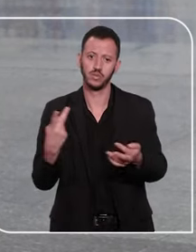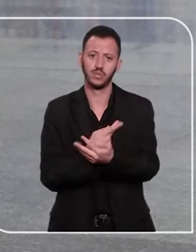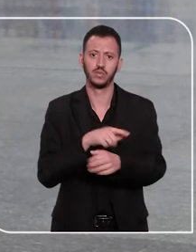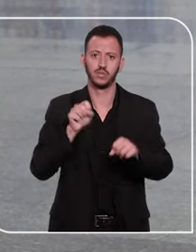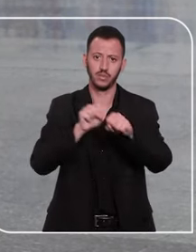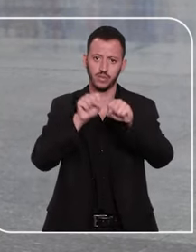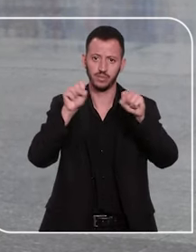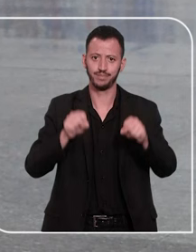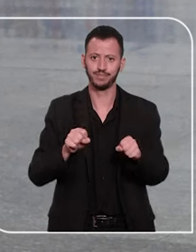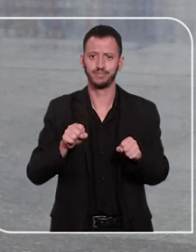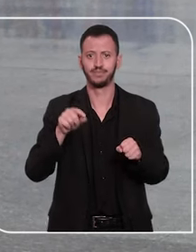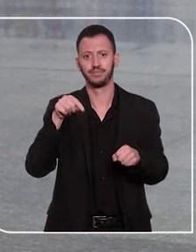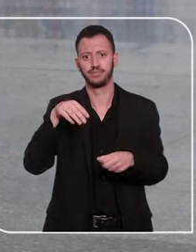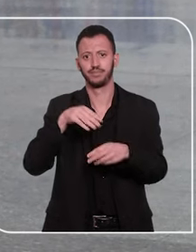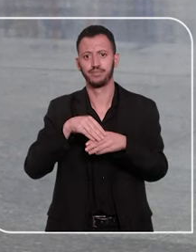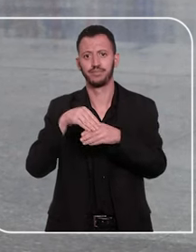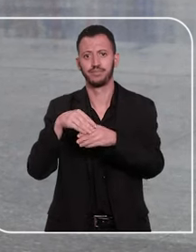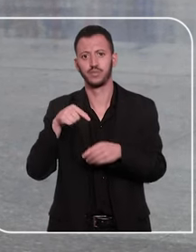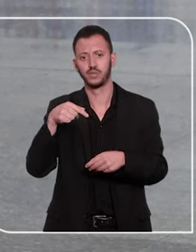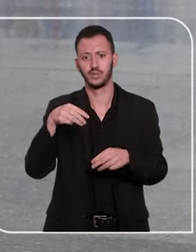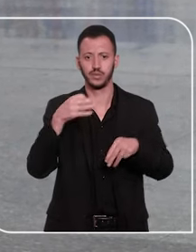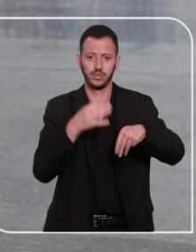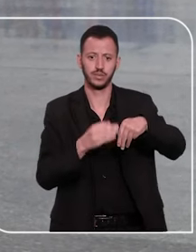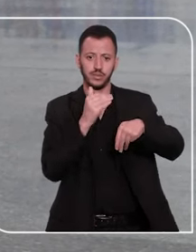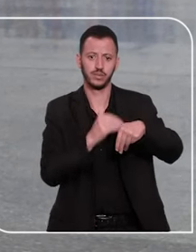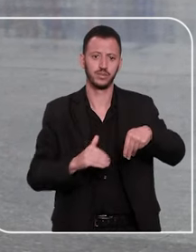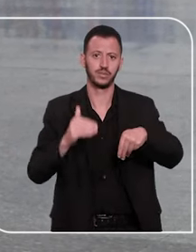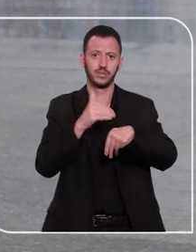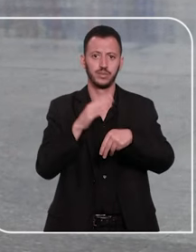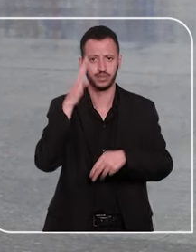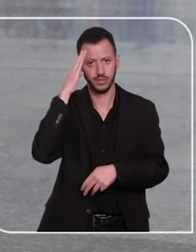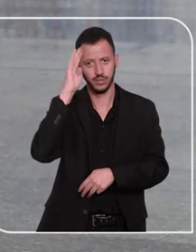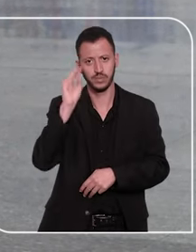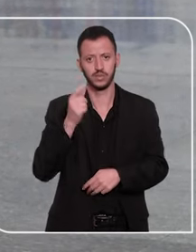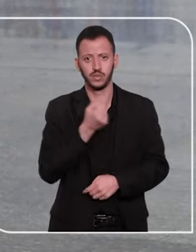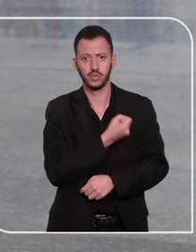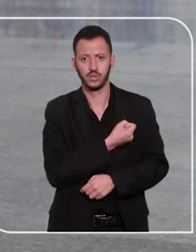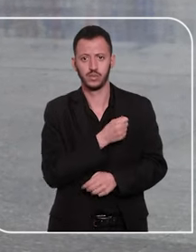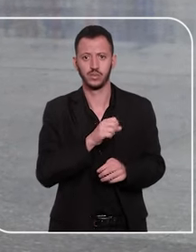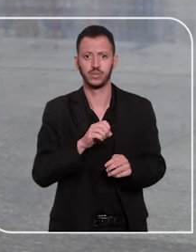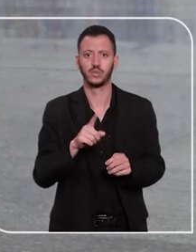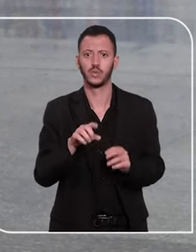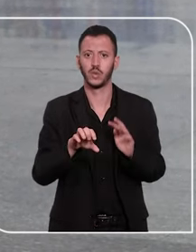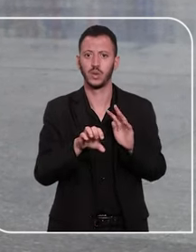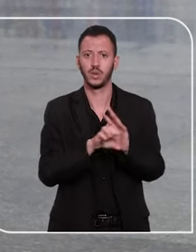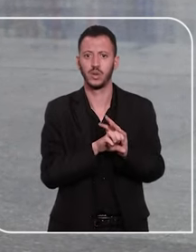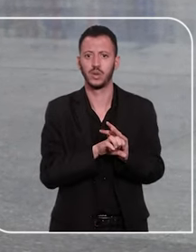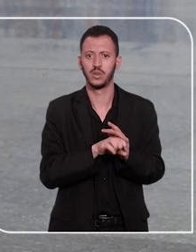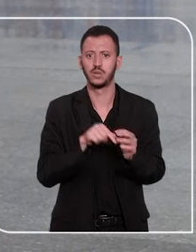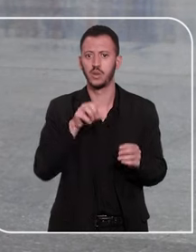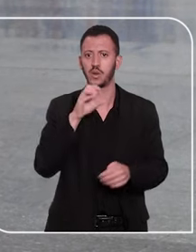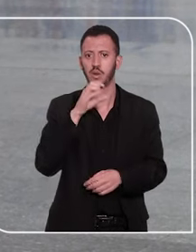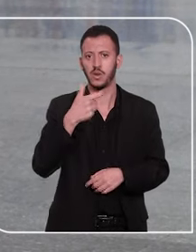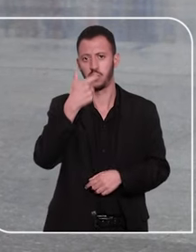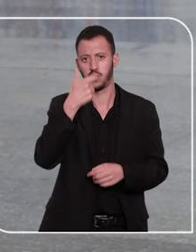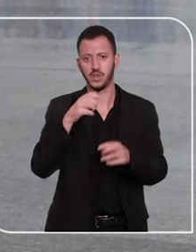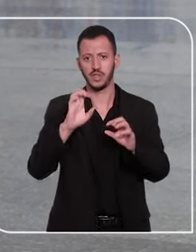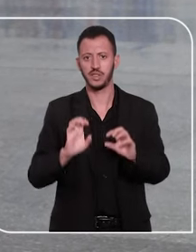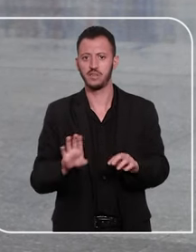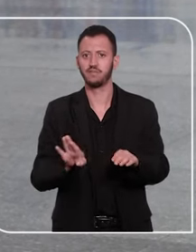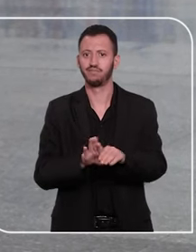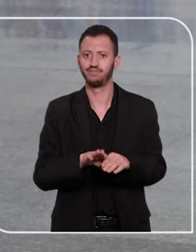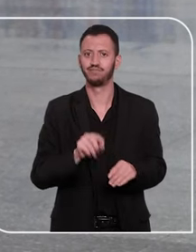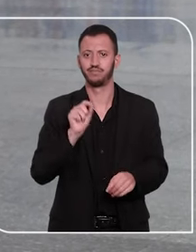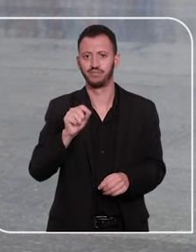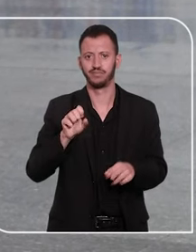assim como ocorre no sistema de causa piloto o ministro destacou ainda que o Código de Processo Civil de 2015